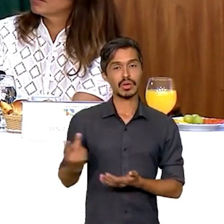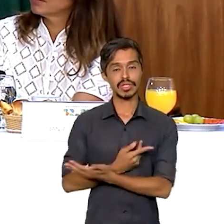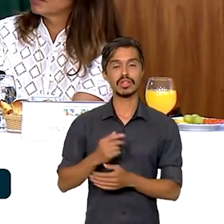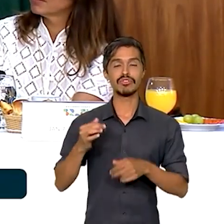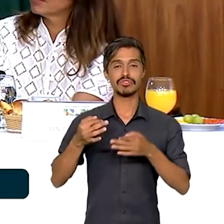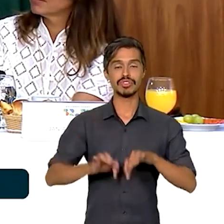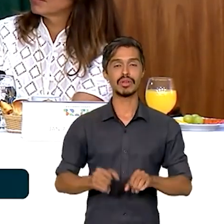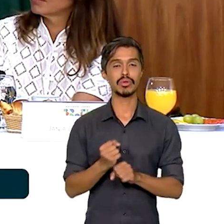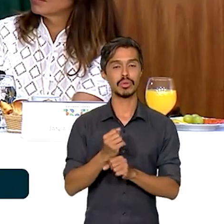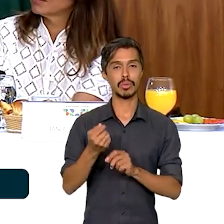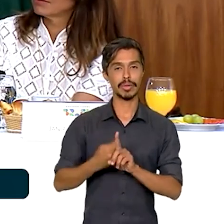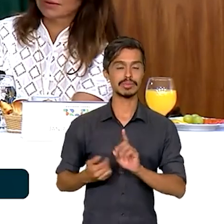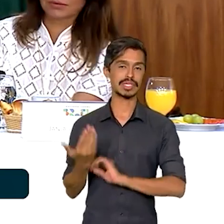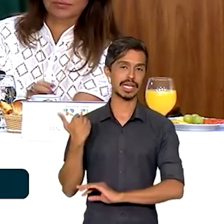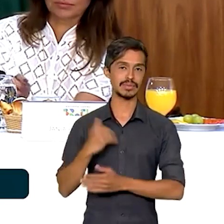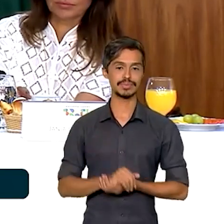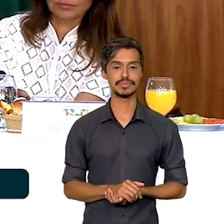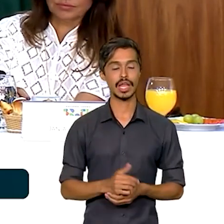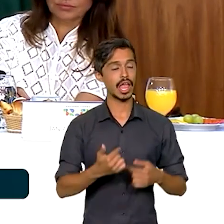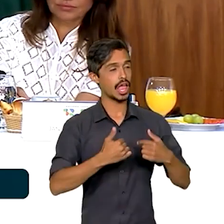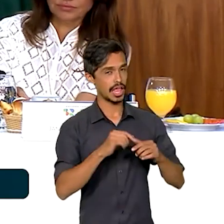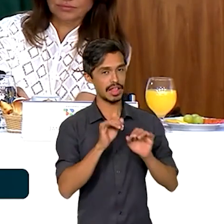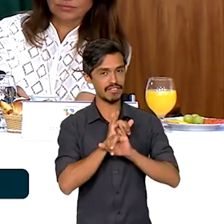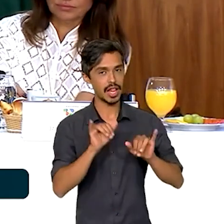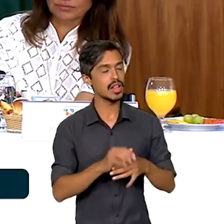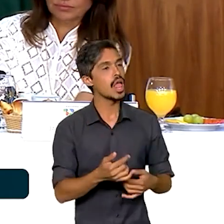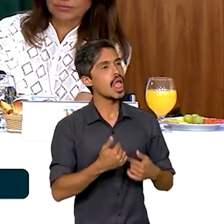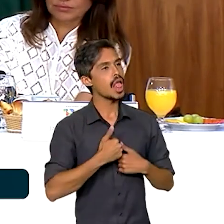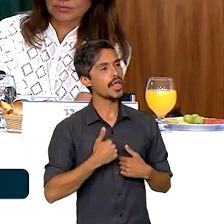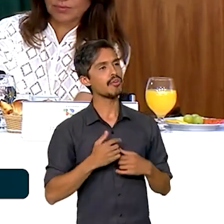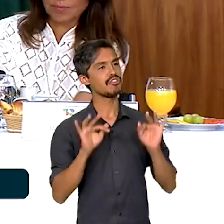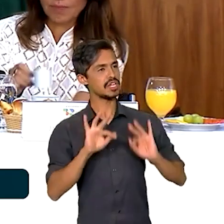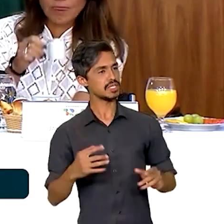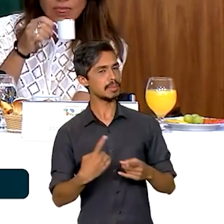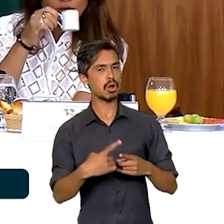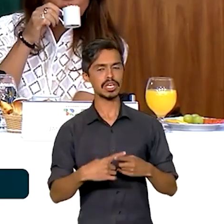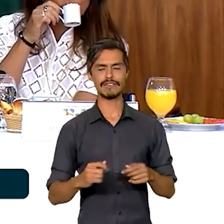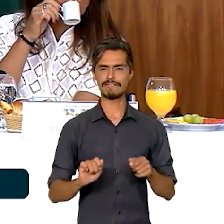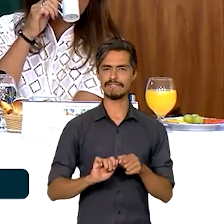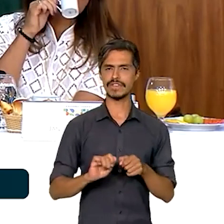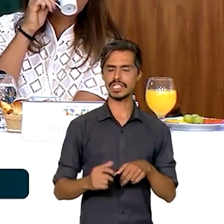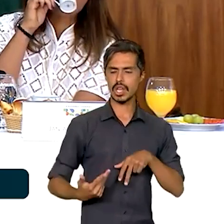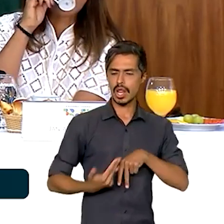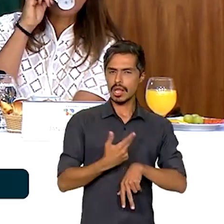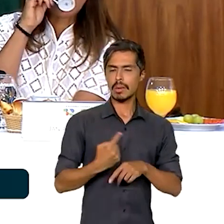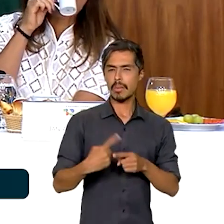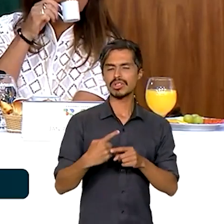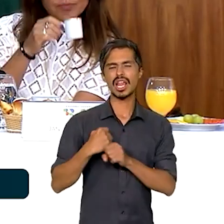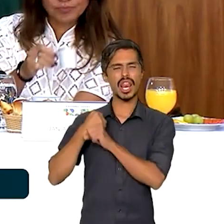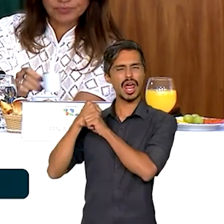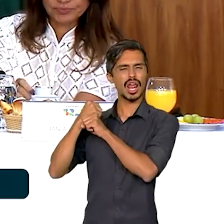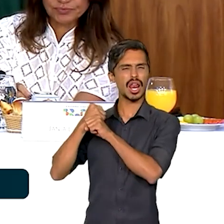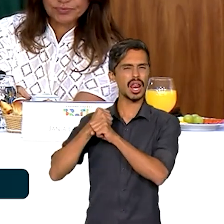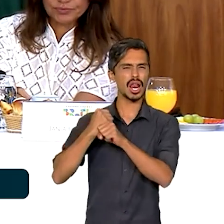senadores de se tornarem relatores no processo, caso seja aberto. Nesse contexto, o ato simbólico no Senado Federal seria